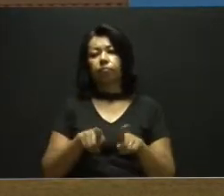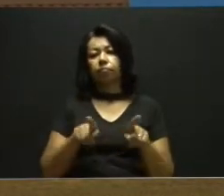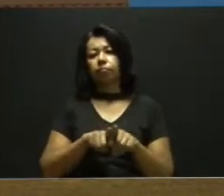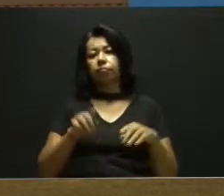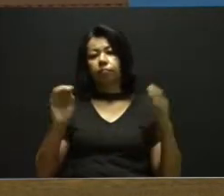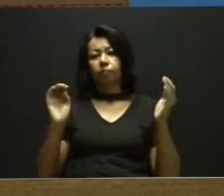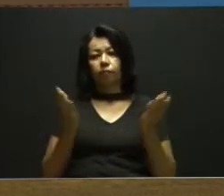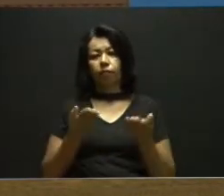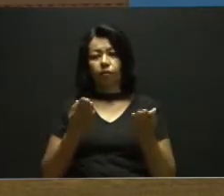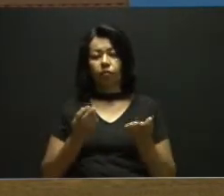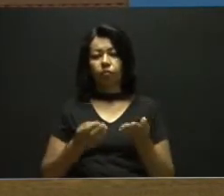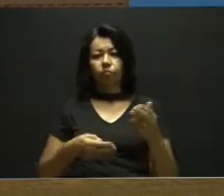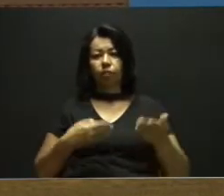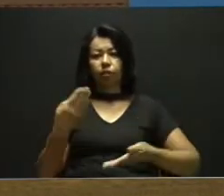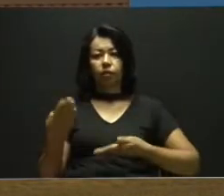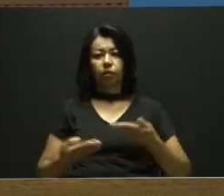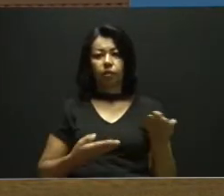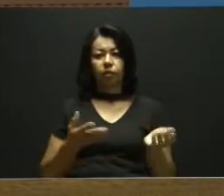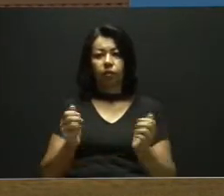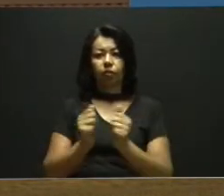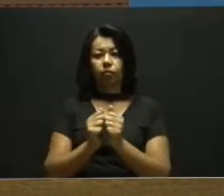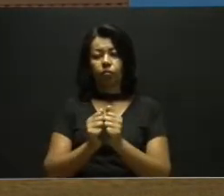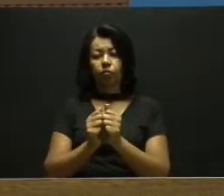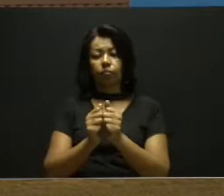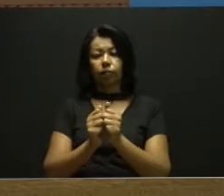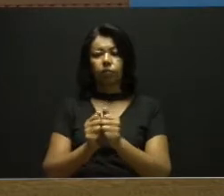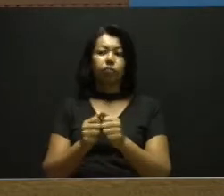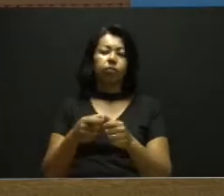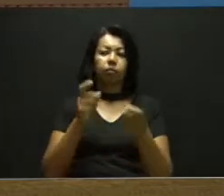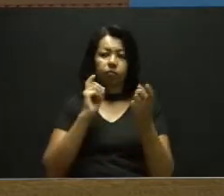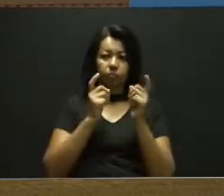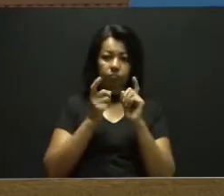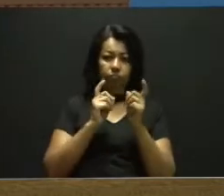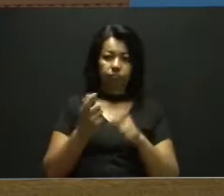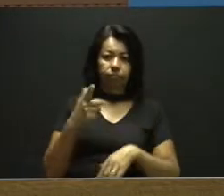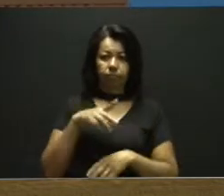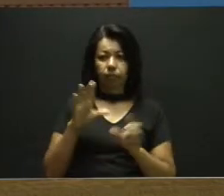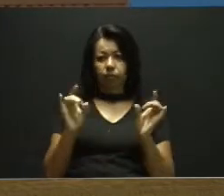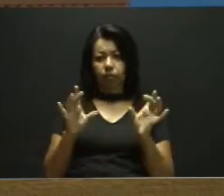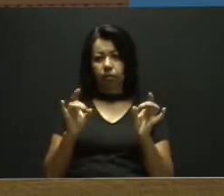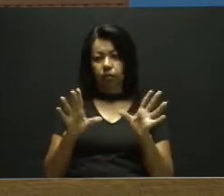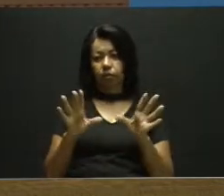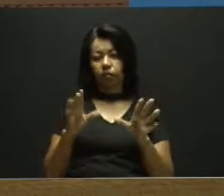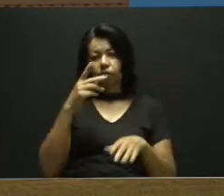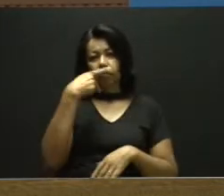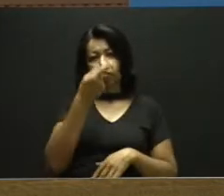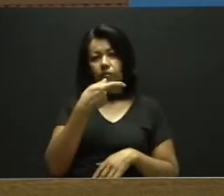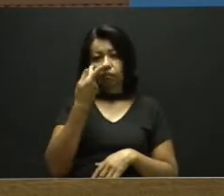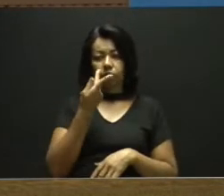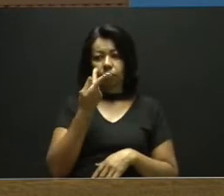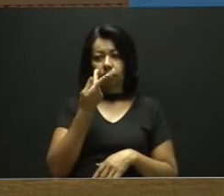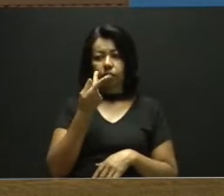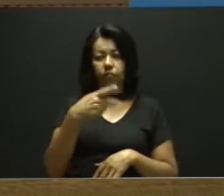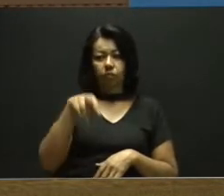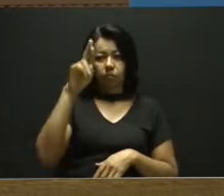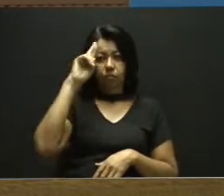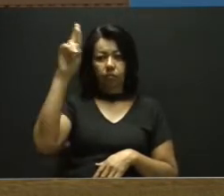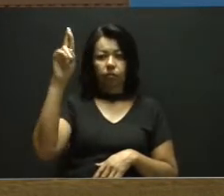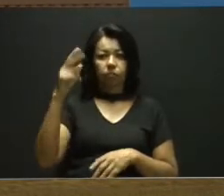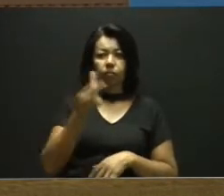hoje partilharam comigo com esse ato especial citando o senhor